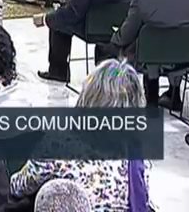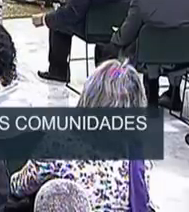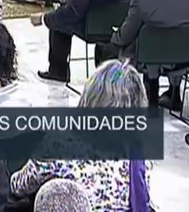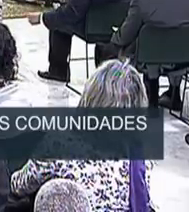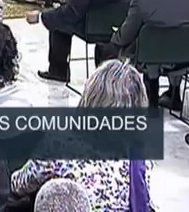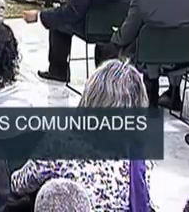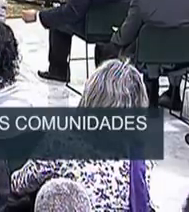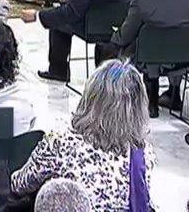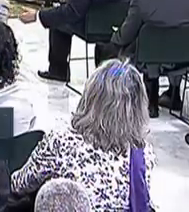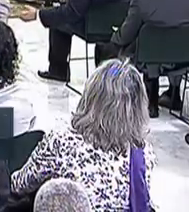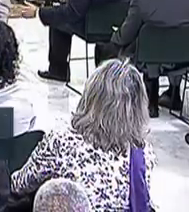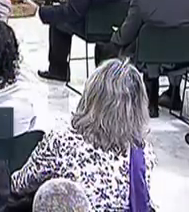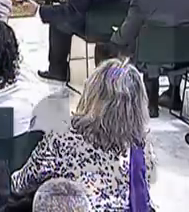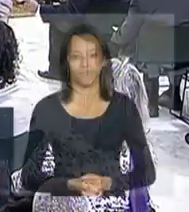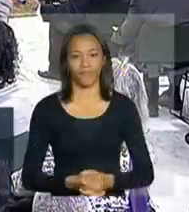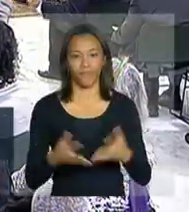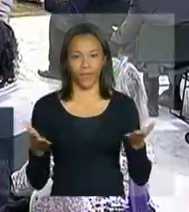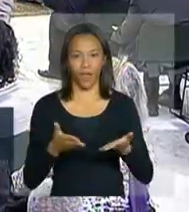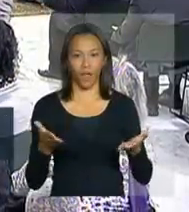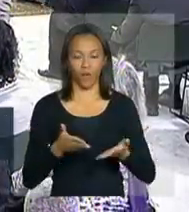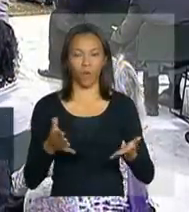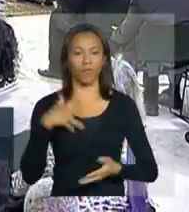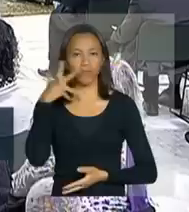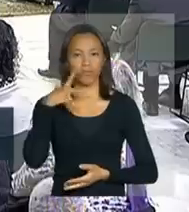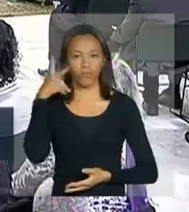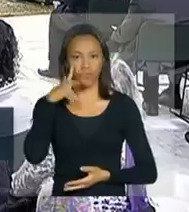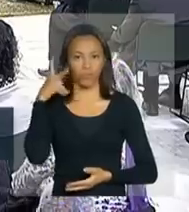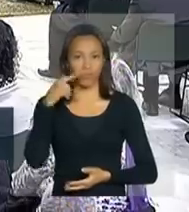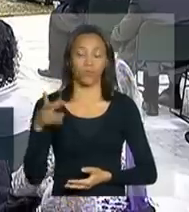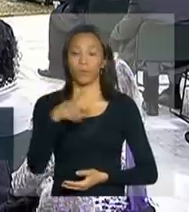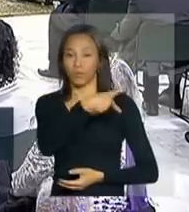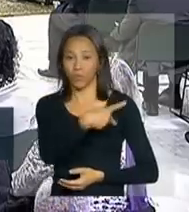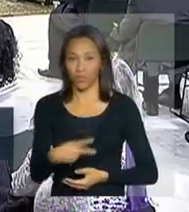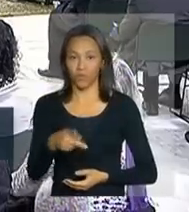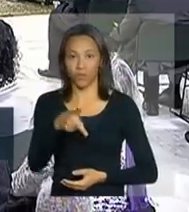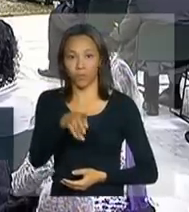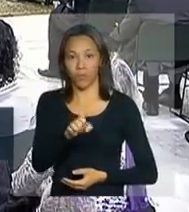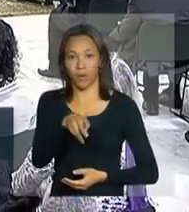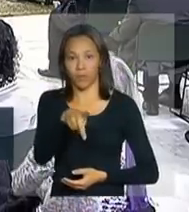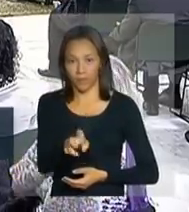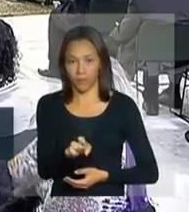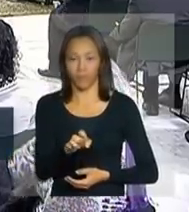ouviremos nesse instante as palavras do ministro do Desenvolvimento Agrário PEP